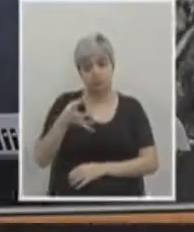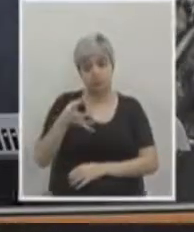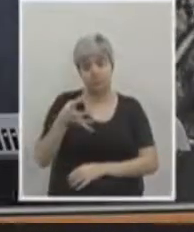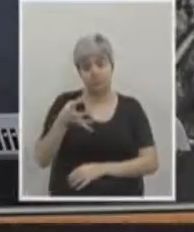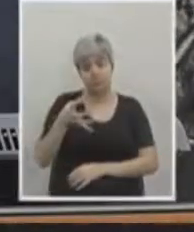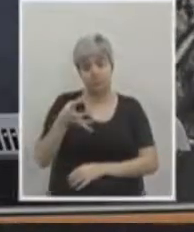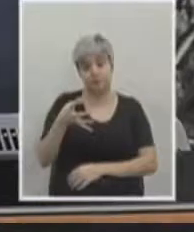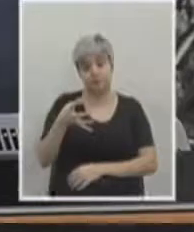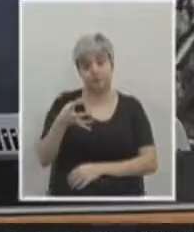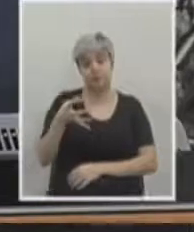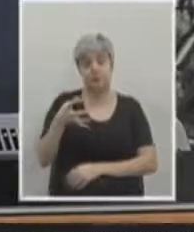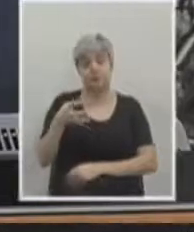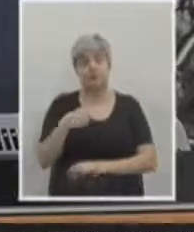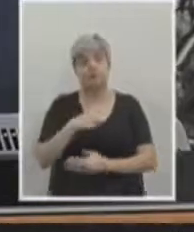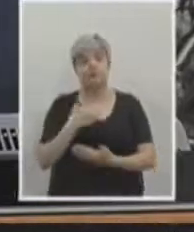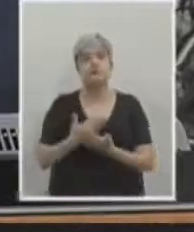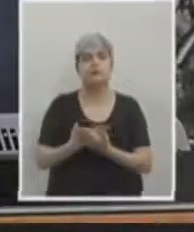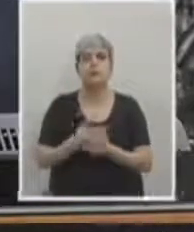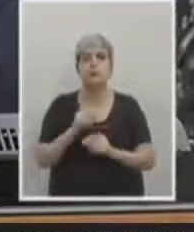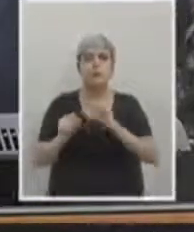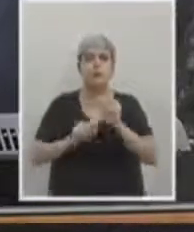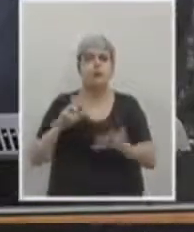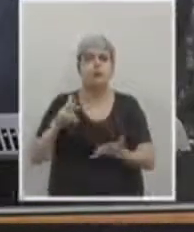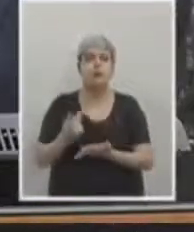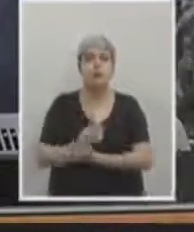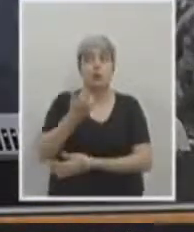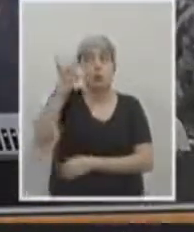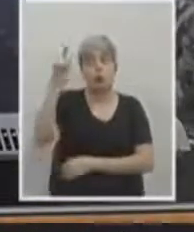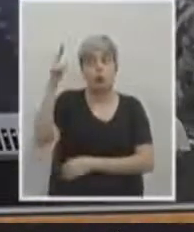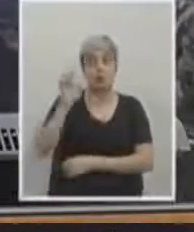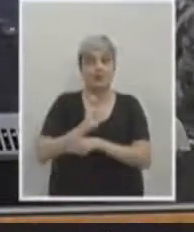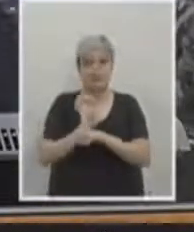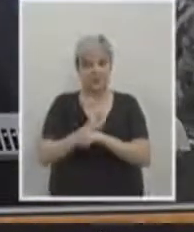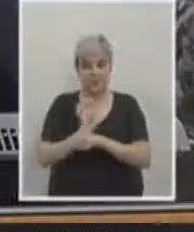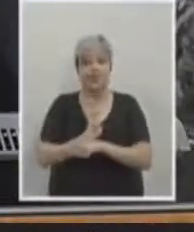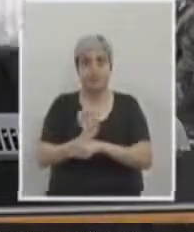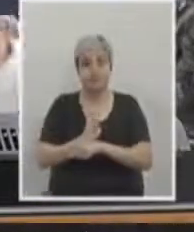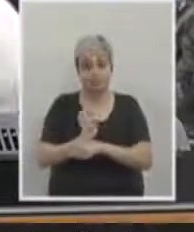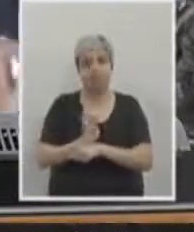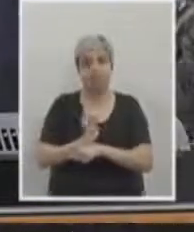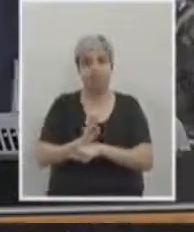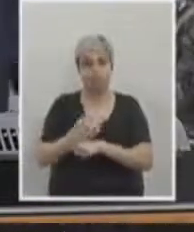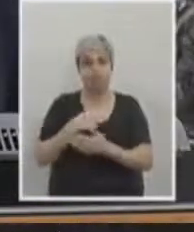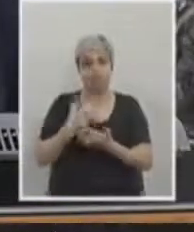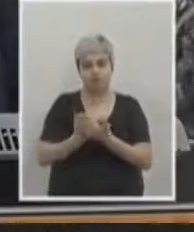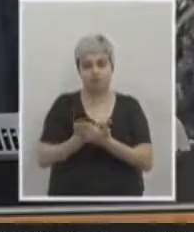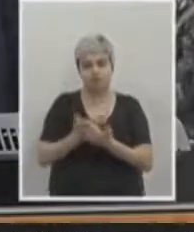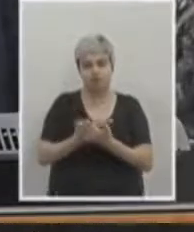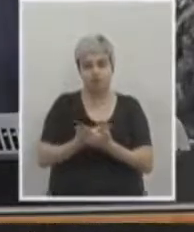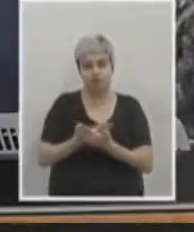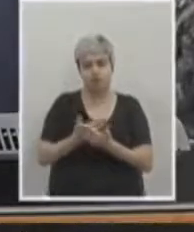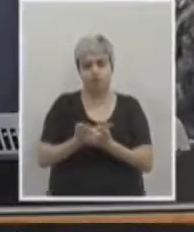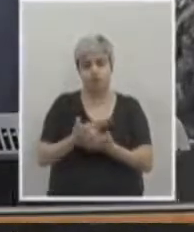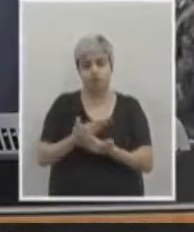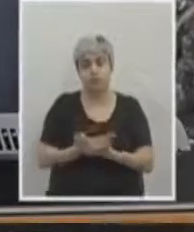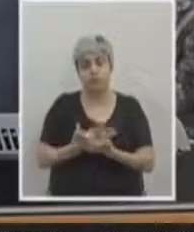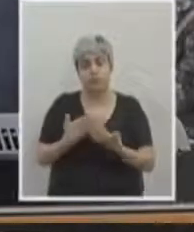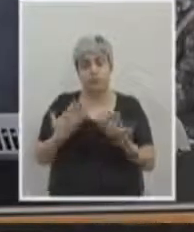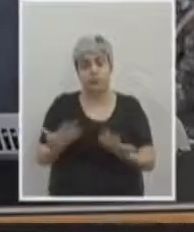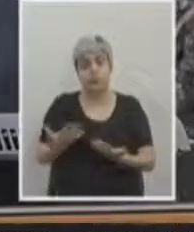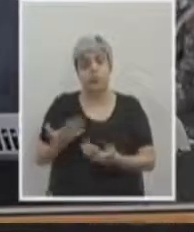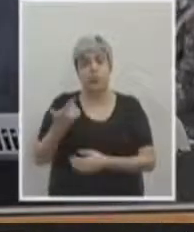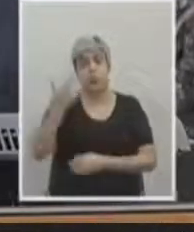Eu fui estudar o que aconteceu em outros estados, deputado Zé Guilherme, deputado professor Wendel. Em outros